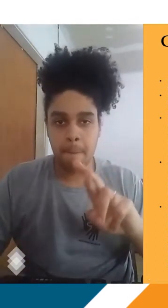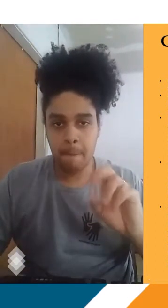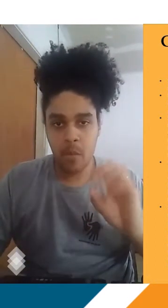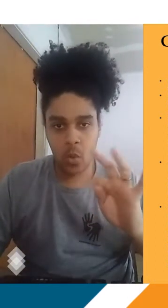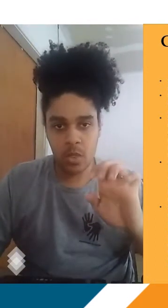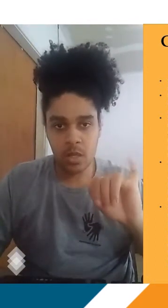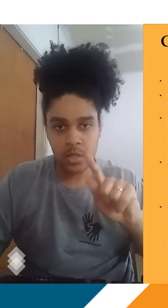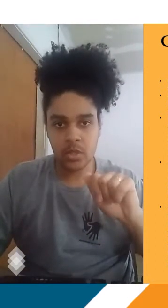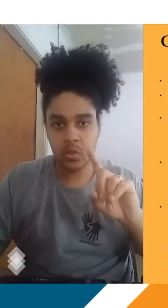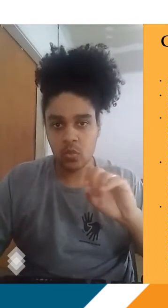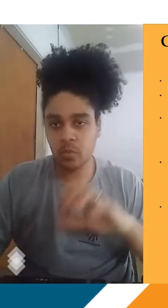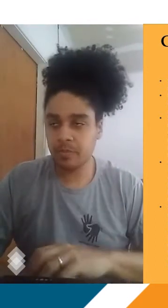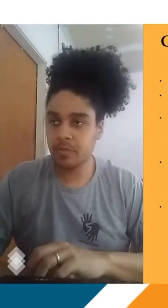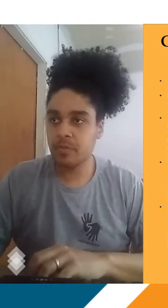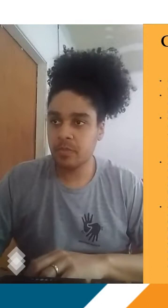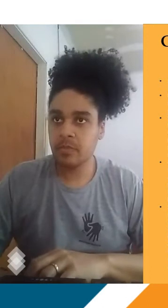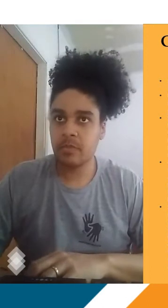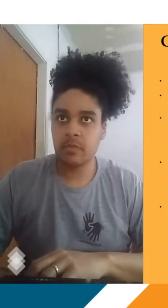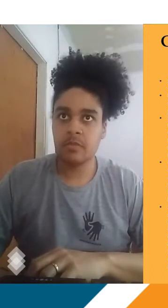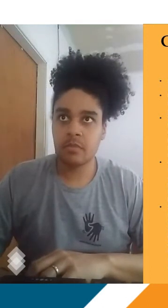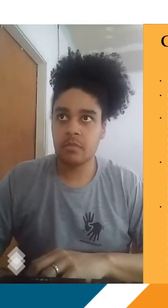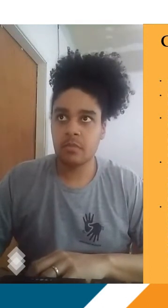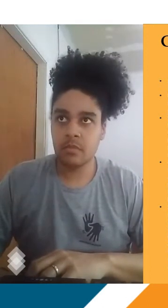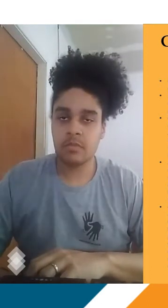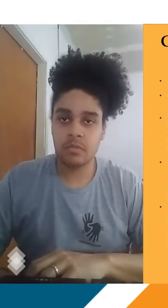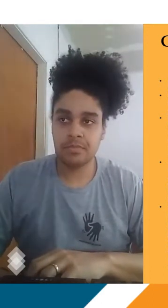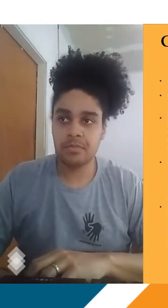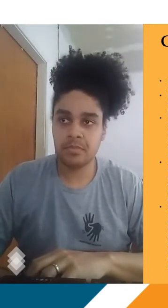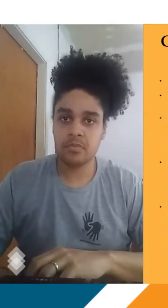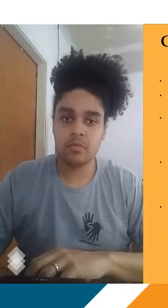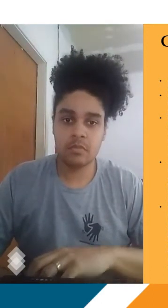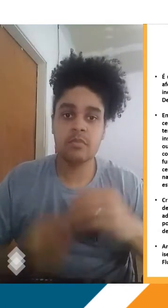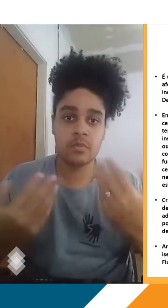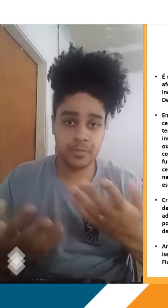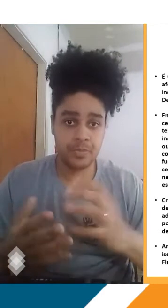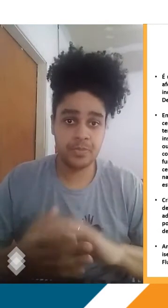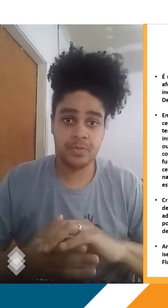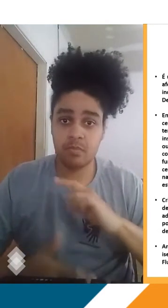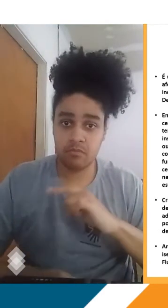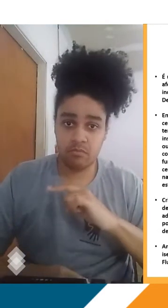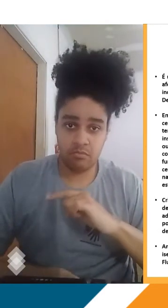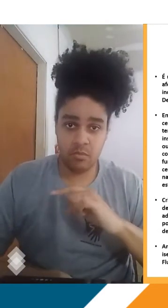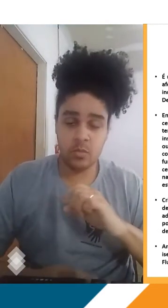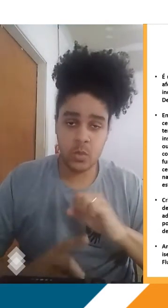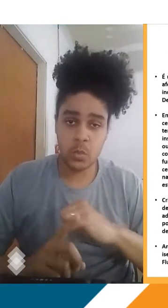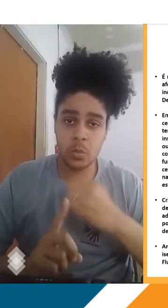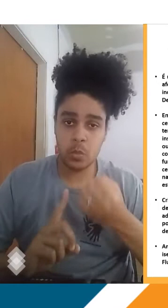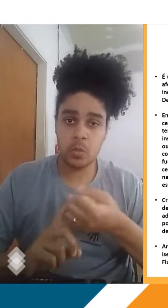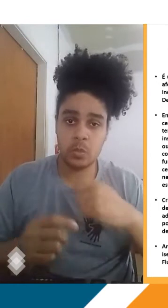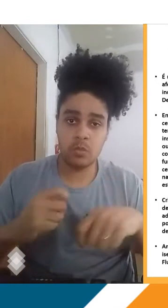cidade do Rio de Janeiro, que compreende vários bairros da Zona Norte e Zona Oeste do município. Então, pessoal, os